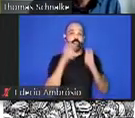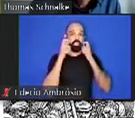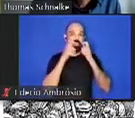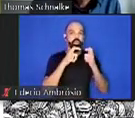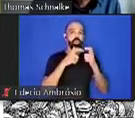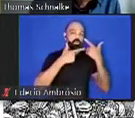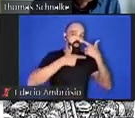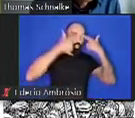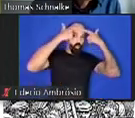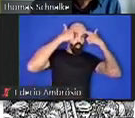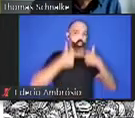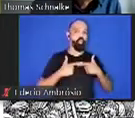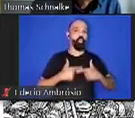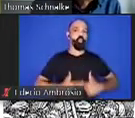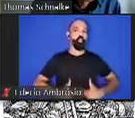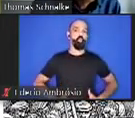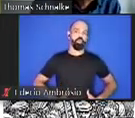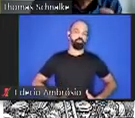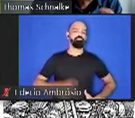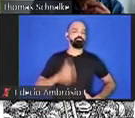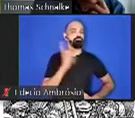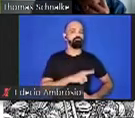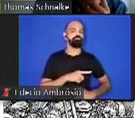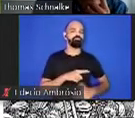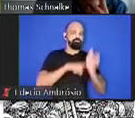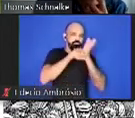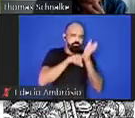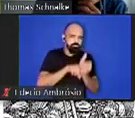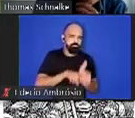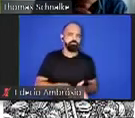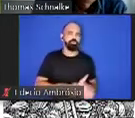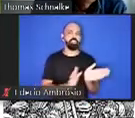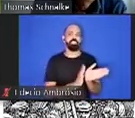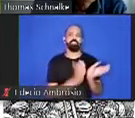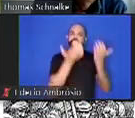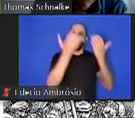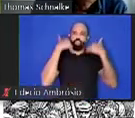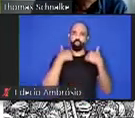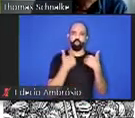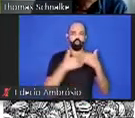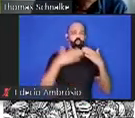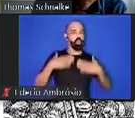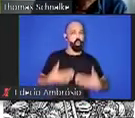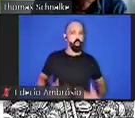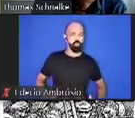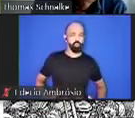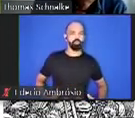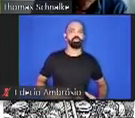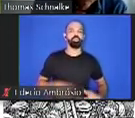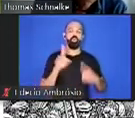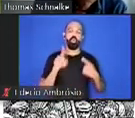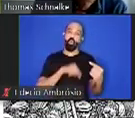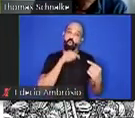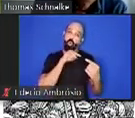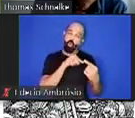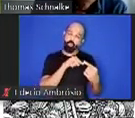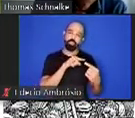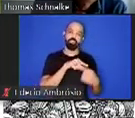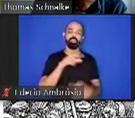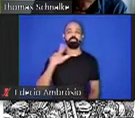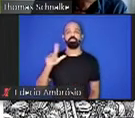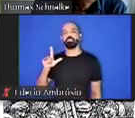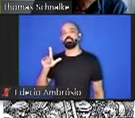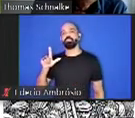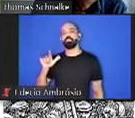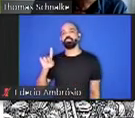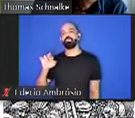era interessante mergulhar na parte interior do corpo humano. E o objetivo final de Leonardo da Vinci era,